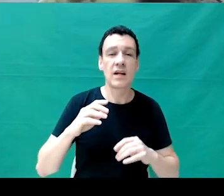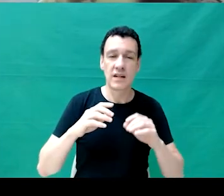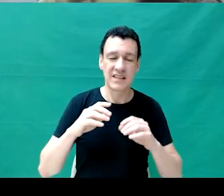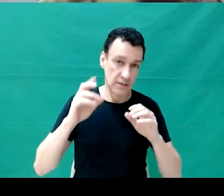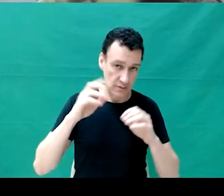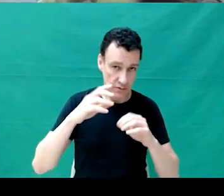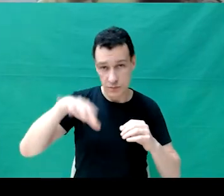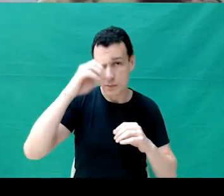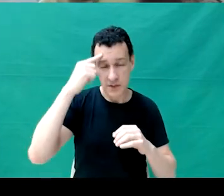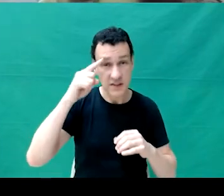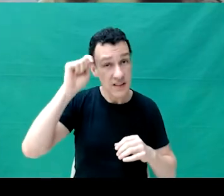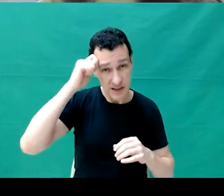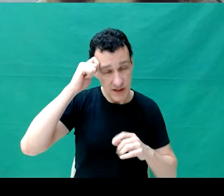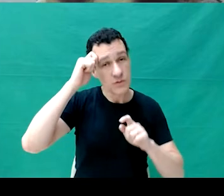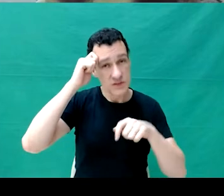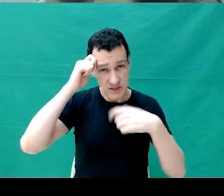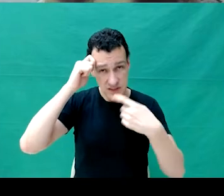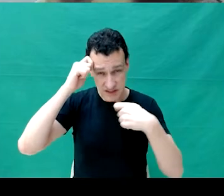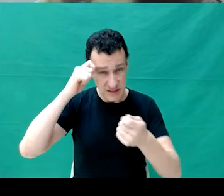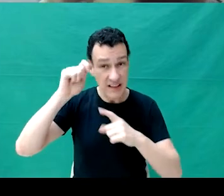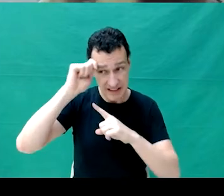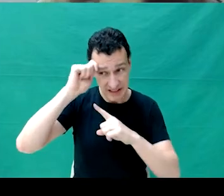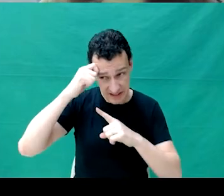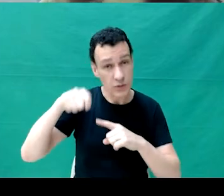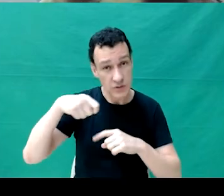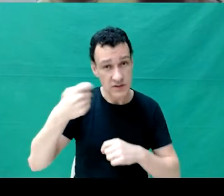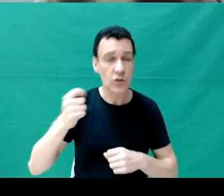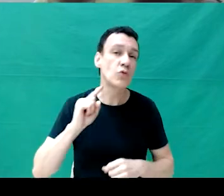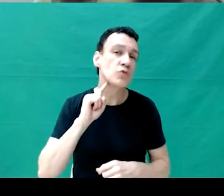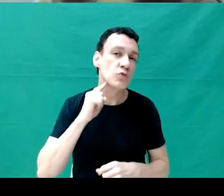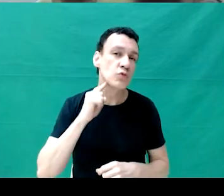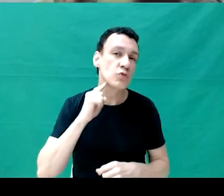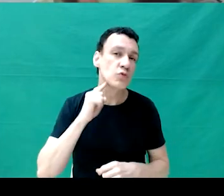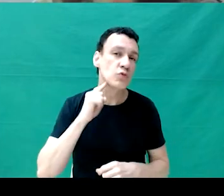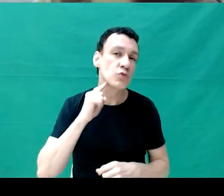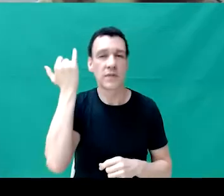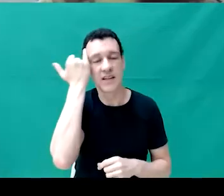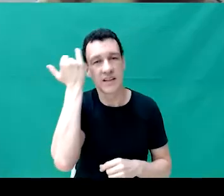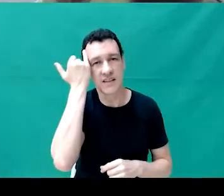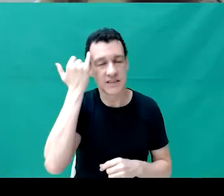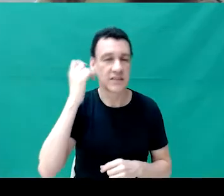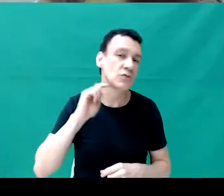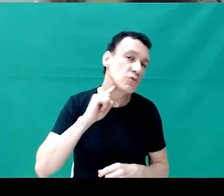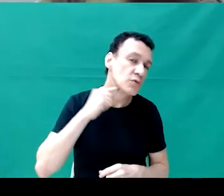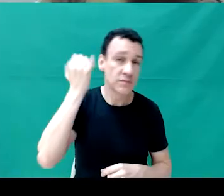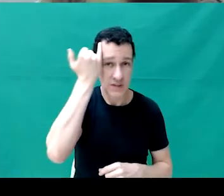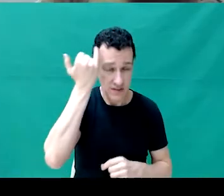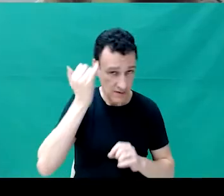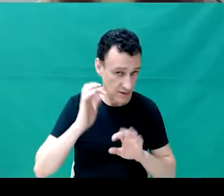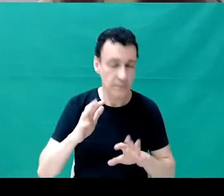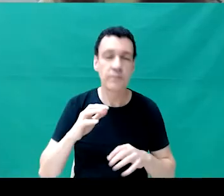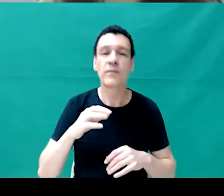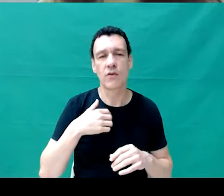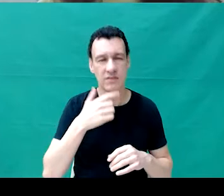preguiçoso. Ele era considerado um animal sujo e preguiçoso. E aí, quando você diz serviço de preto, se referindo a